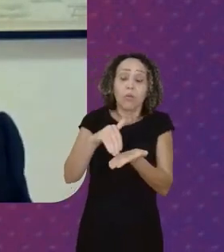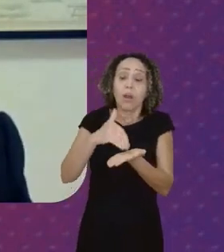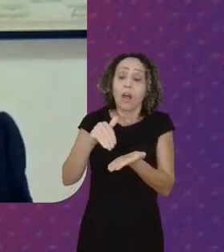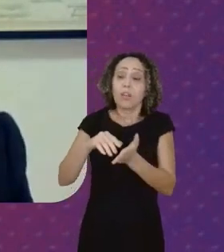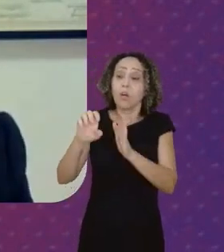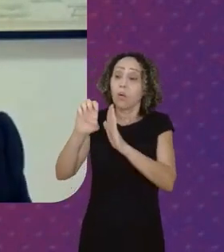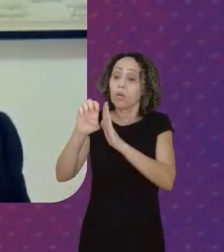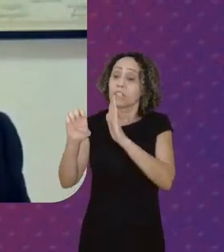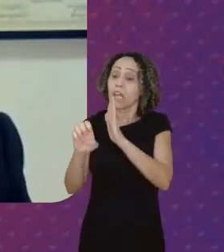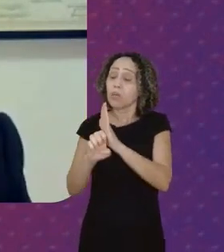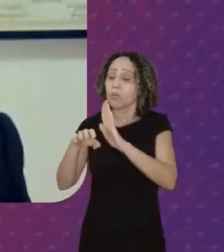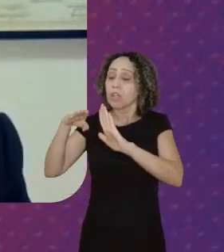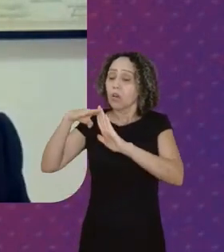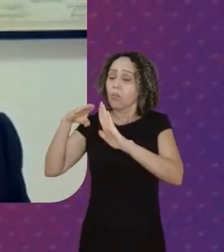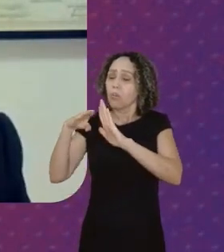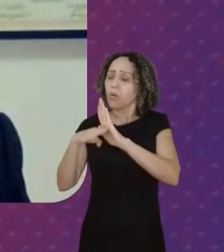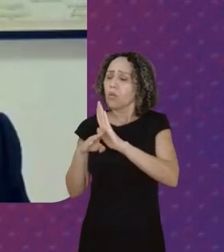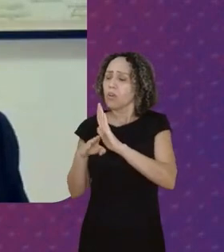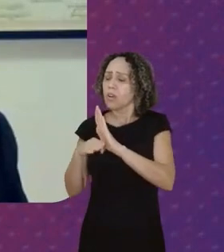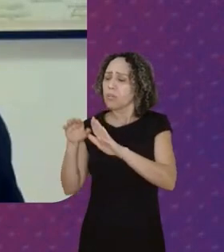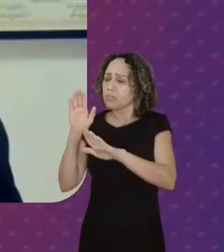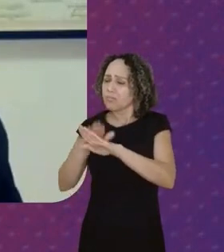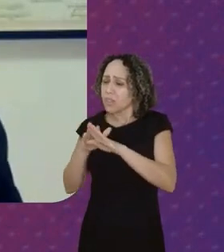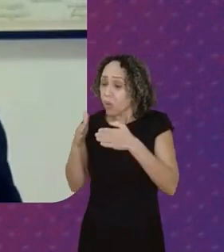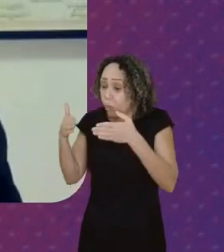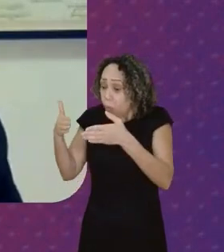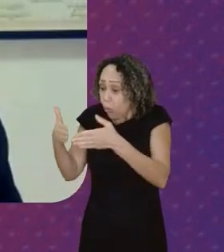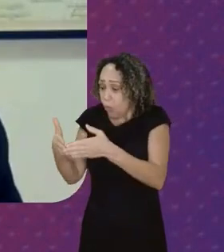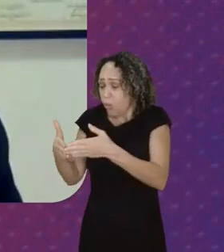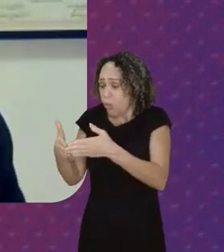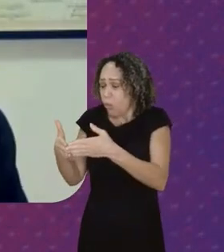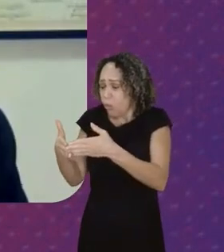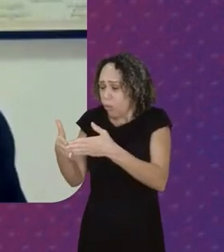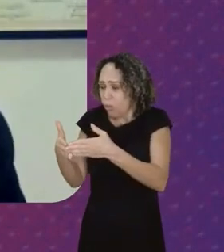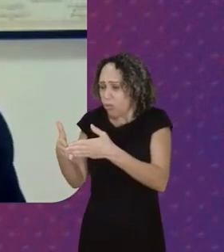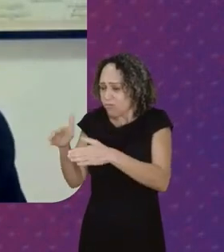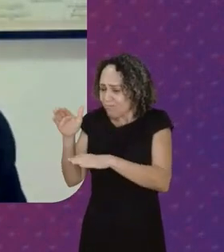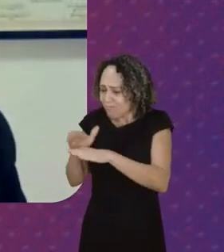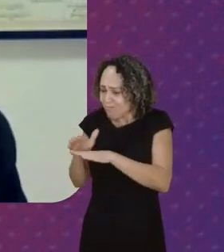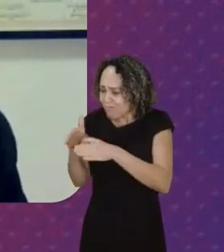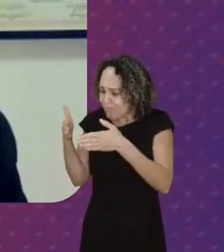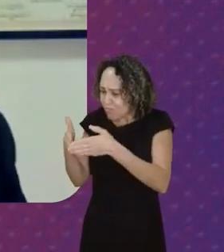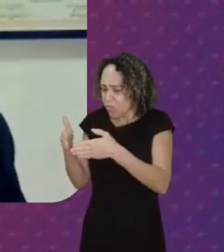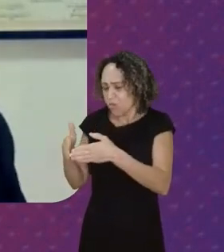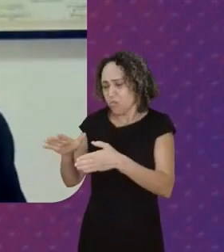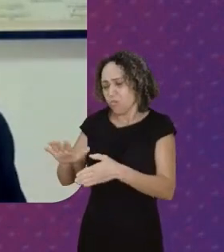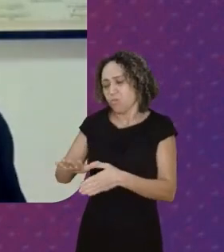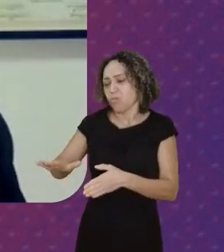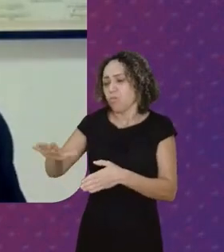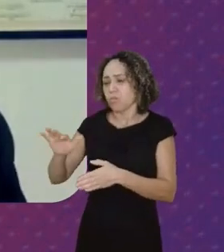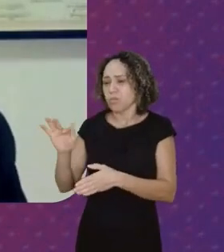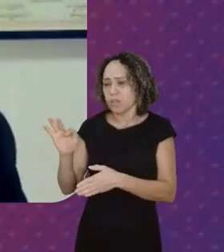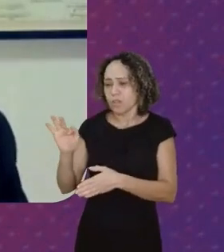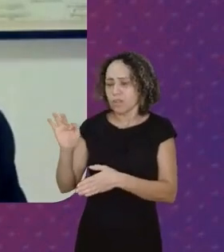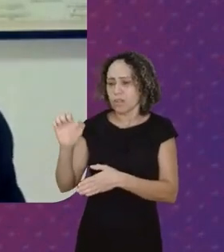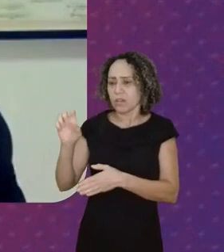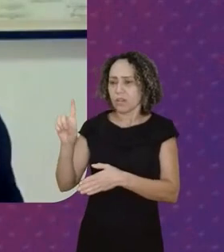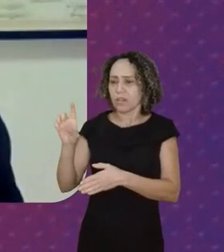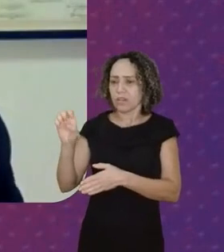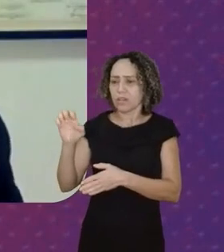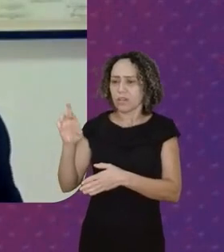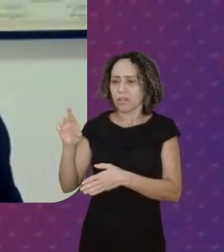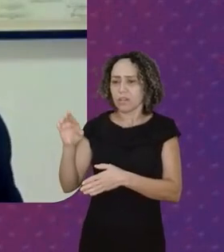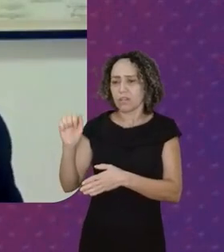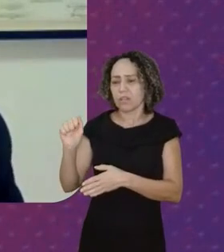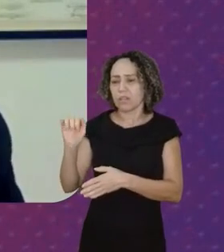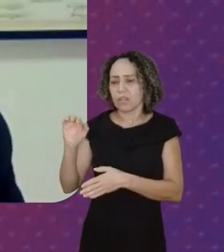programa comum da federação já tem que ter sido decidido, né? E, além disso, quando eles forem, antes mesmo